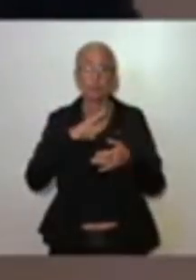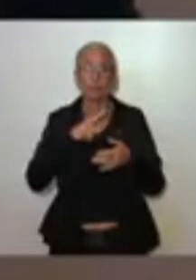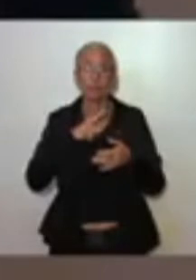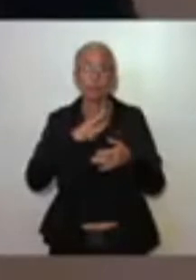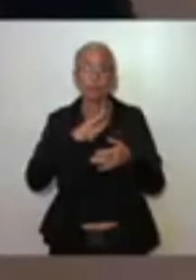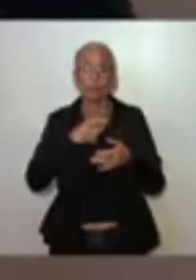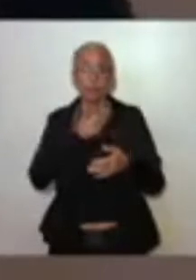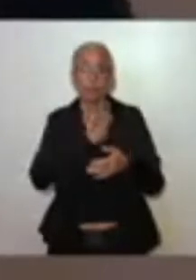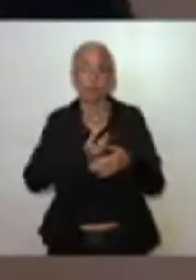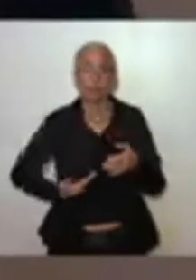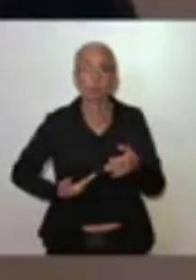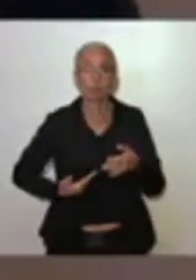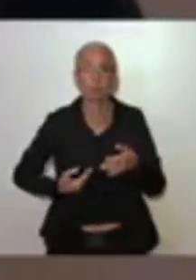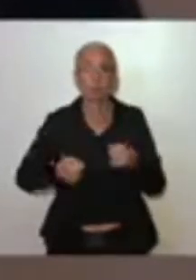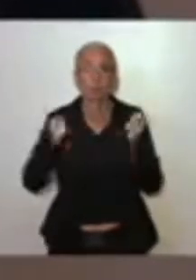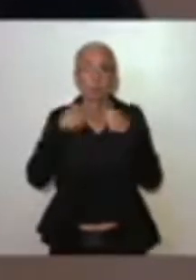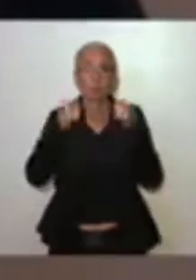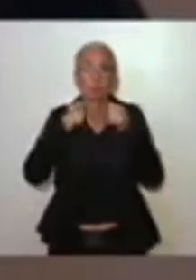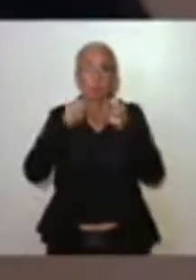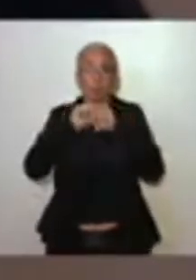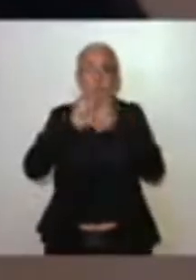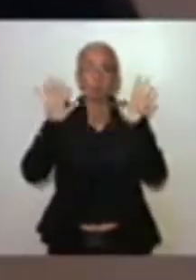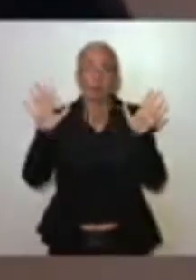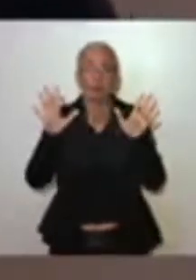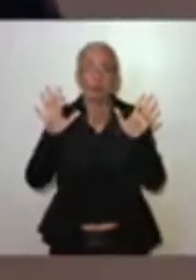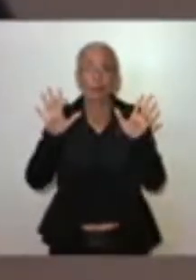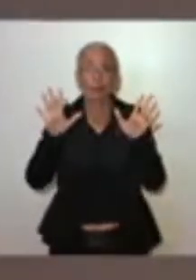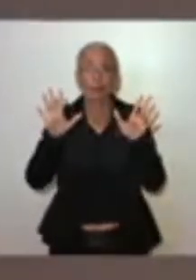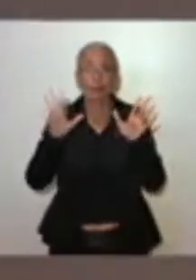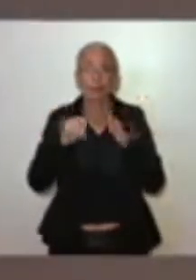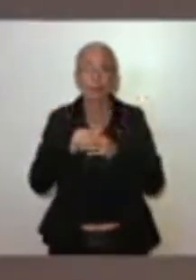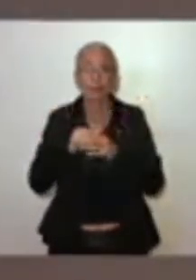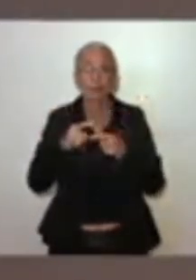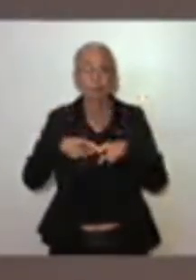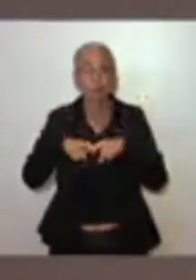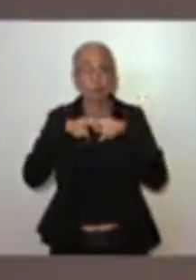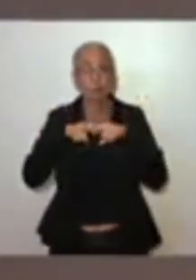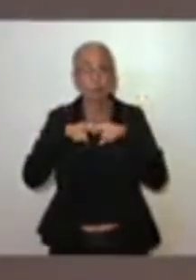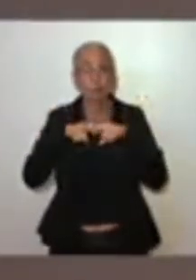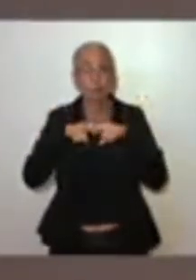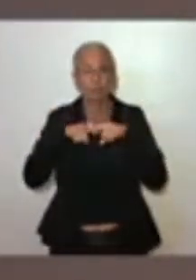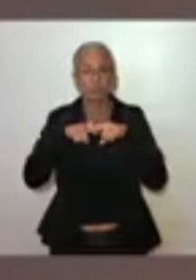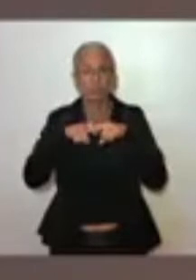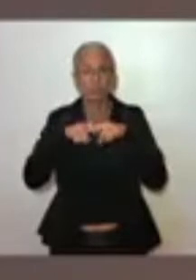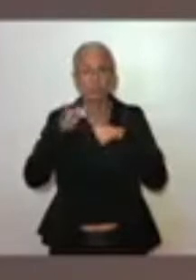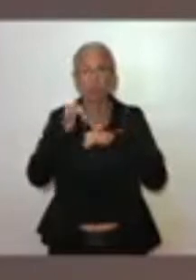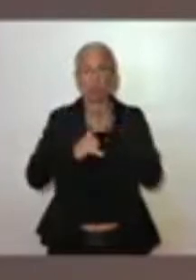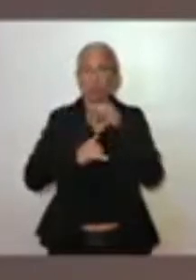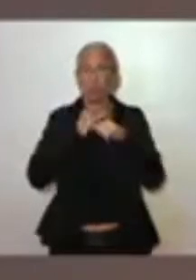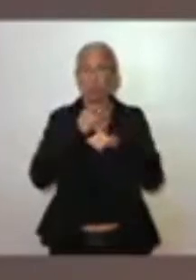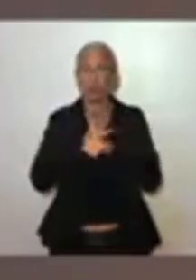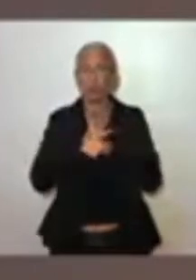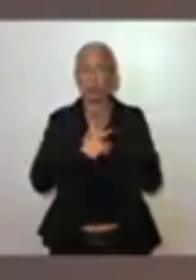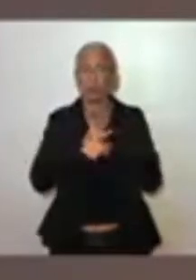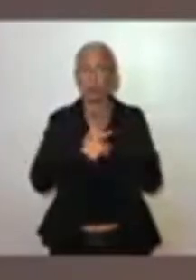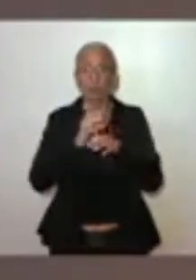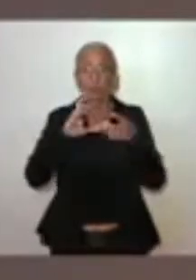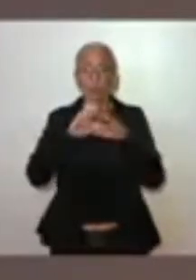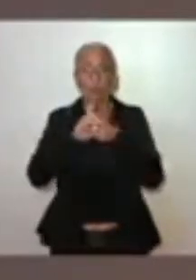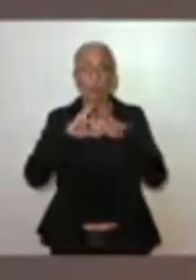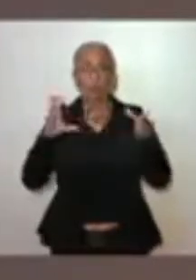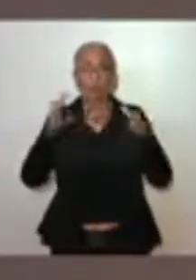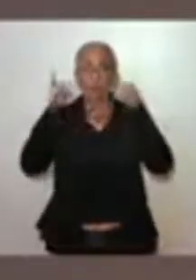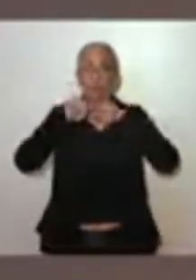ao espaço público sem filtro o e portanto a internet do mesmo parte que democratizou o acesso